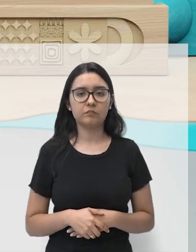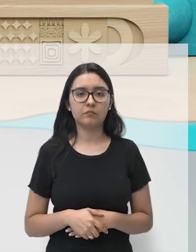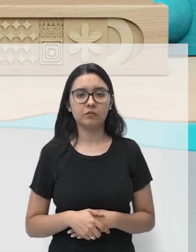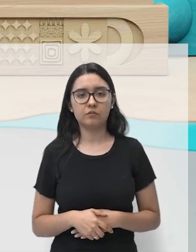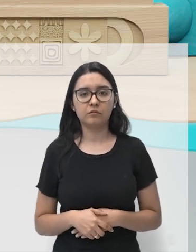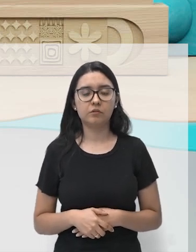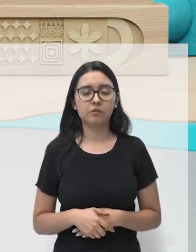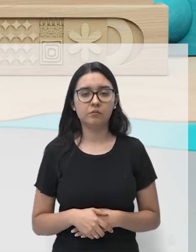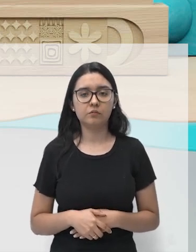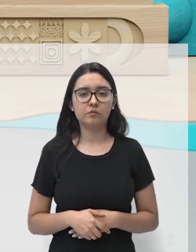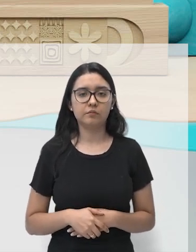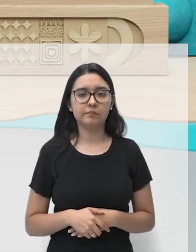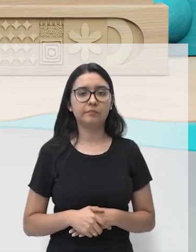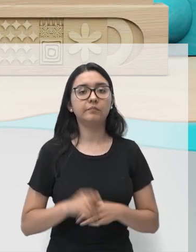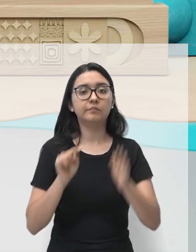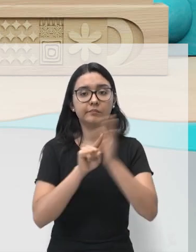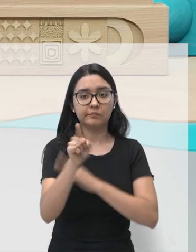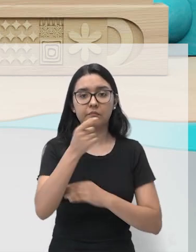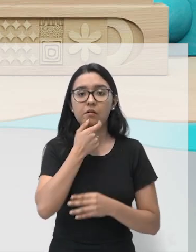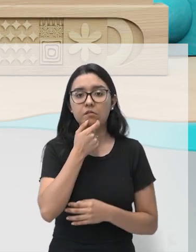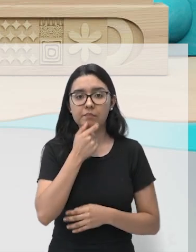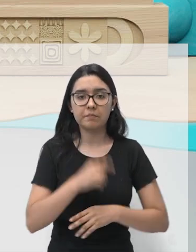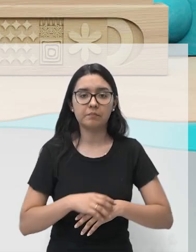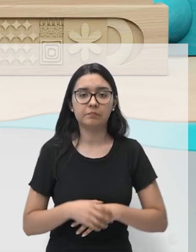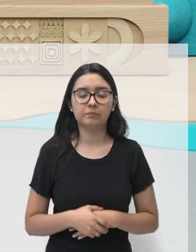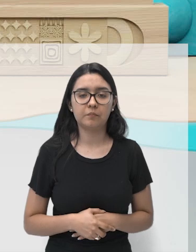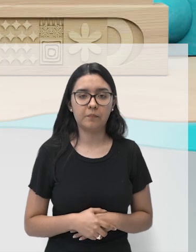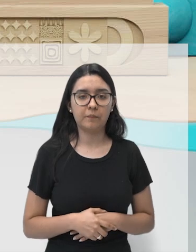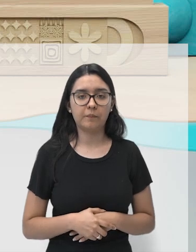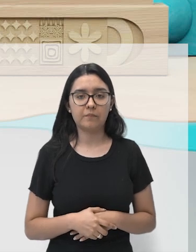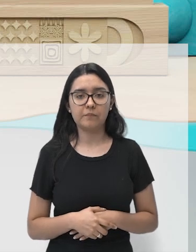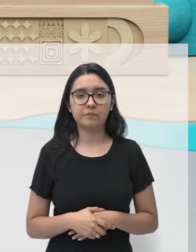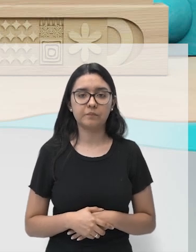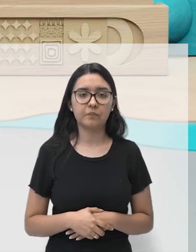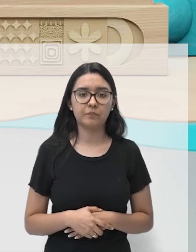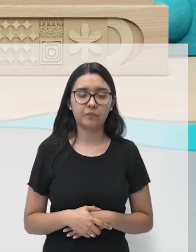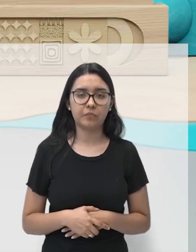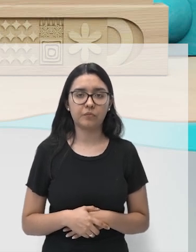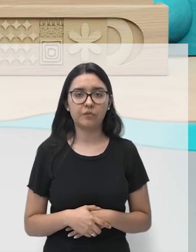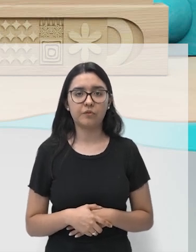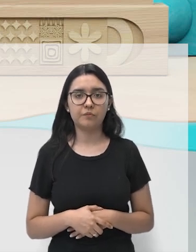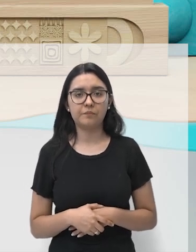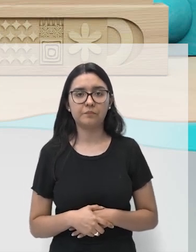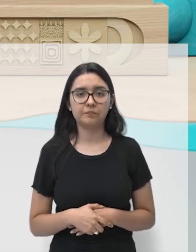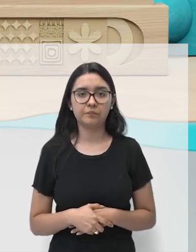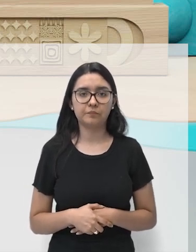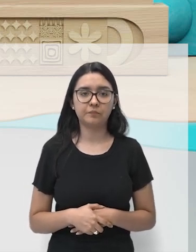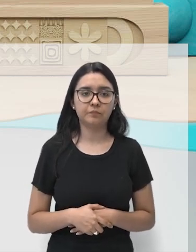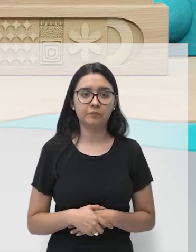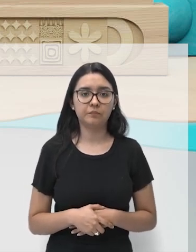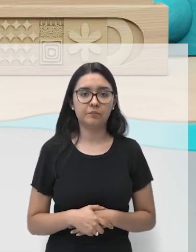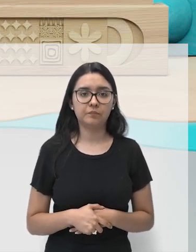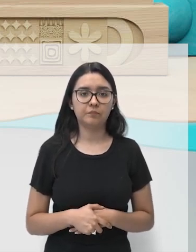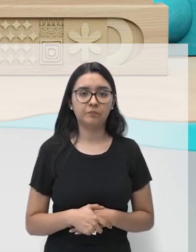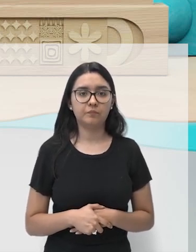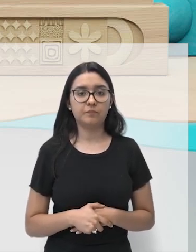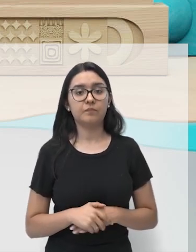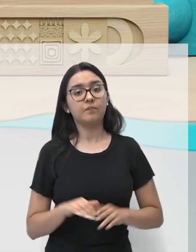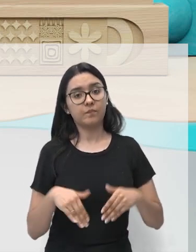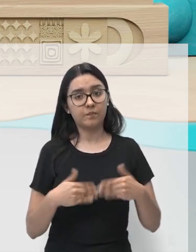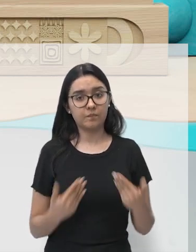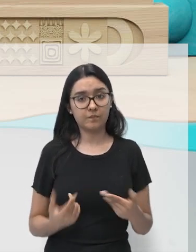Families do not celebrate birthdays and holidays together. Eu tenho mais uma